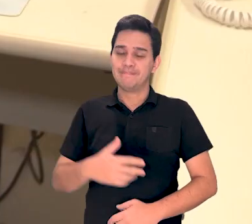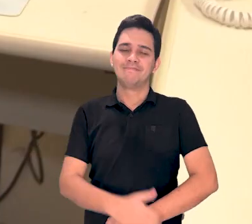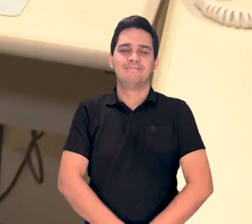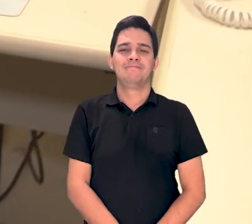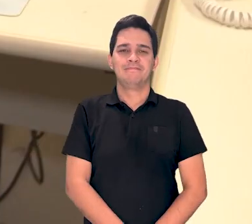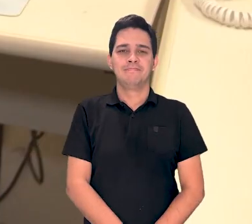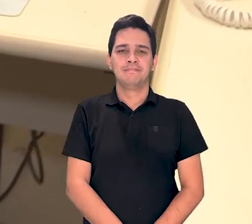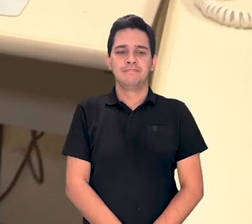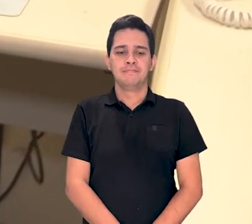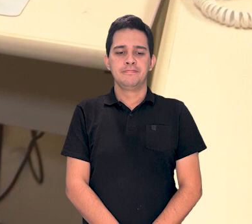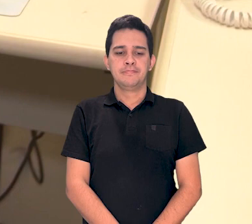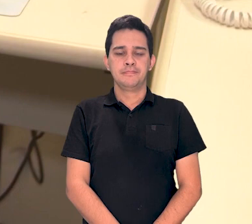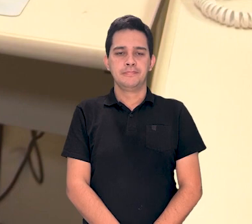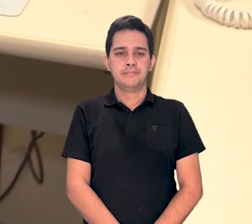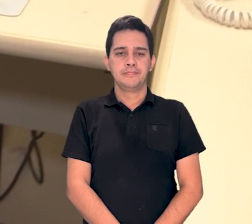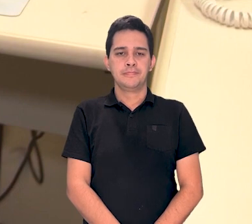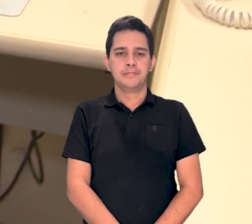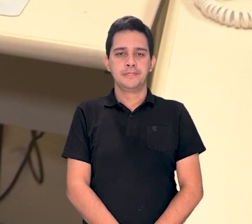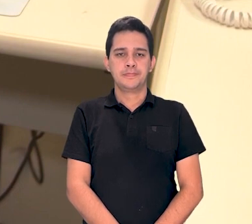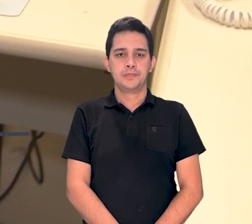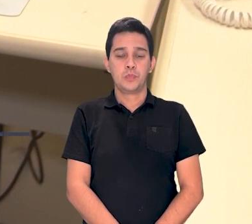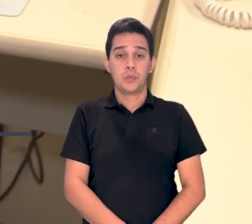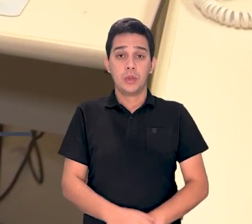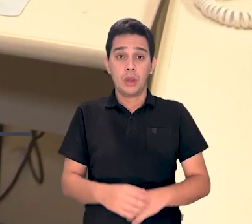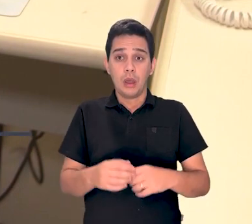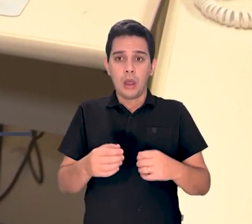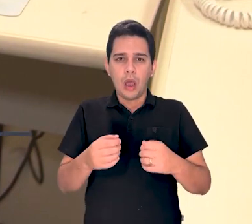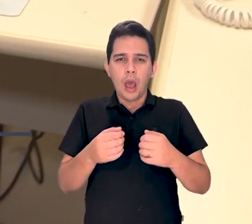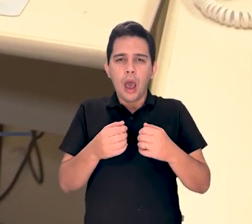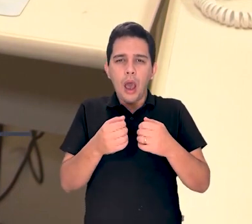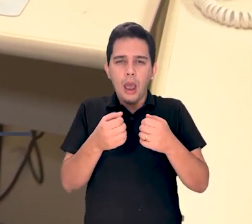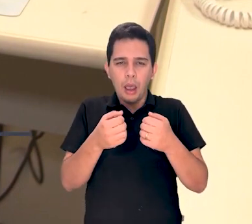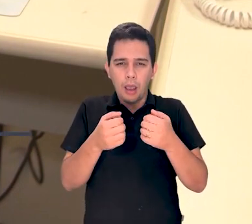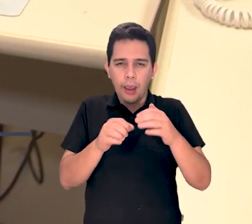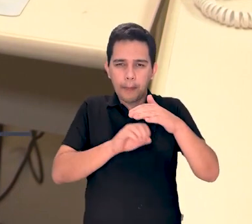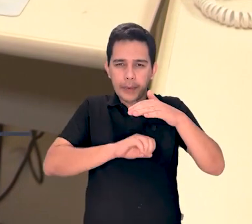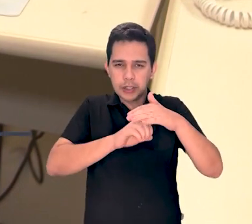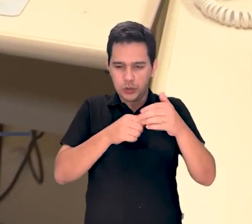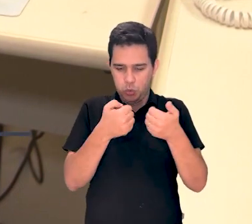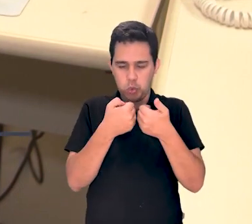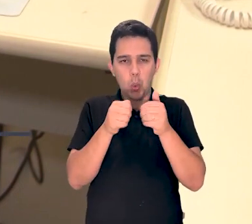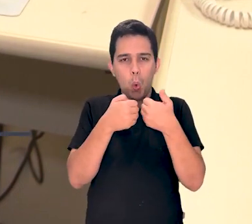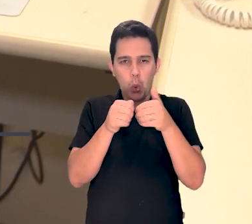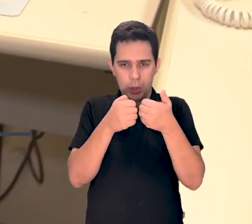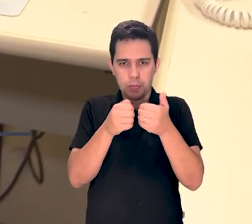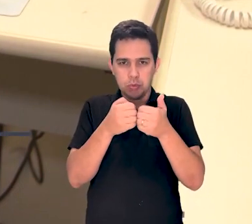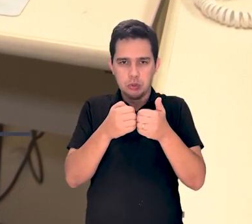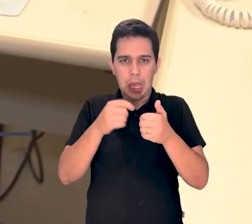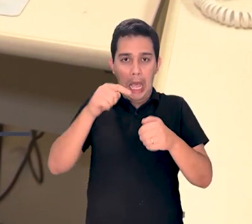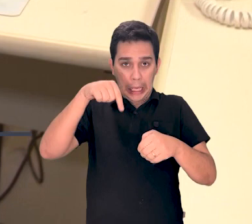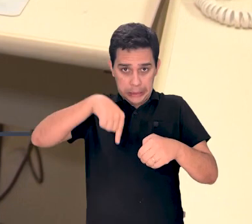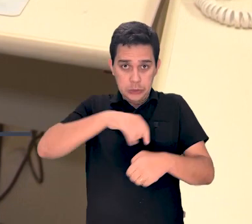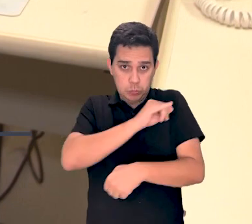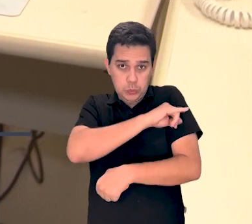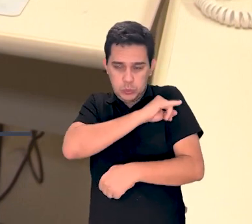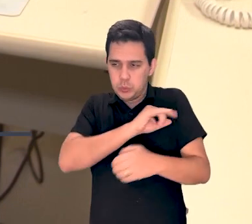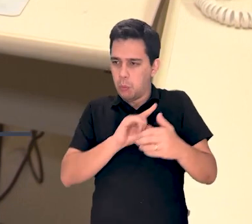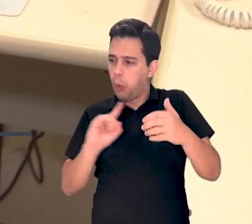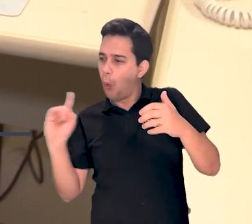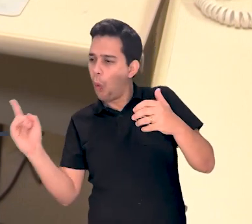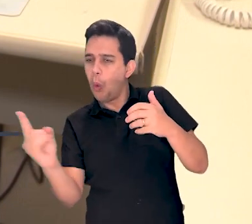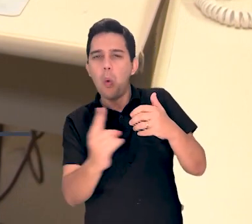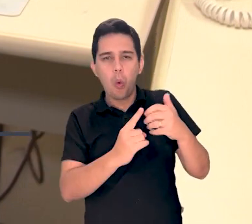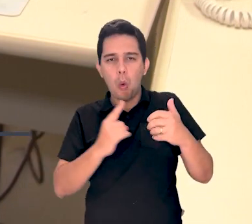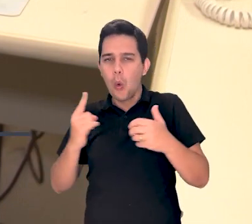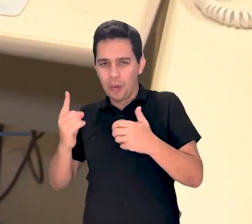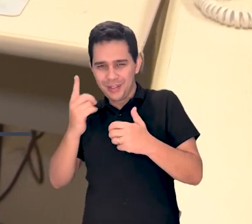e o sistema de ônibus do Rio de Janeiro é deficitário basicamente porque a licitação do